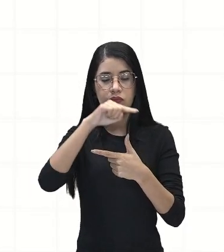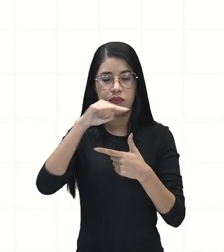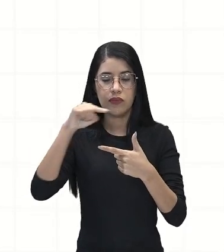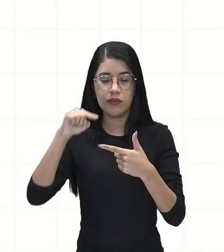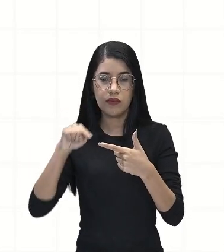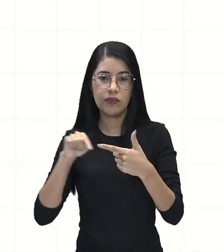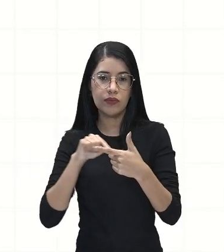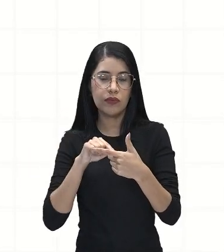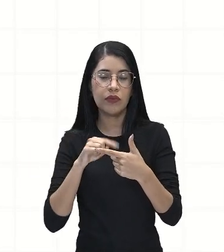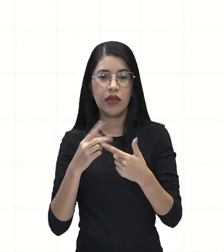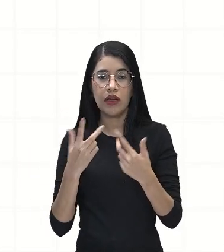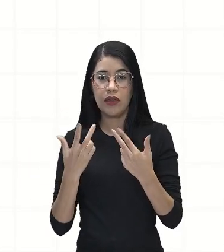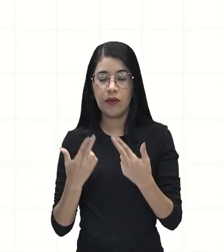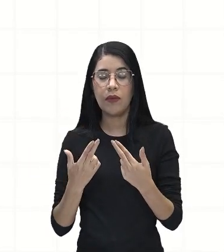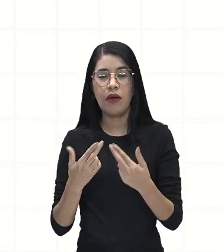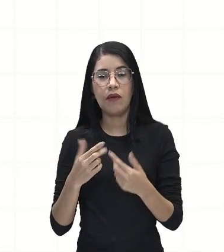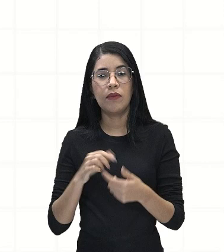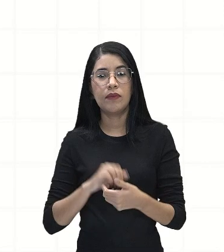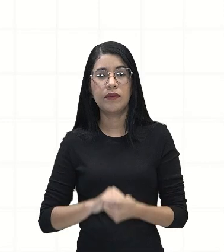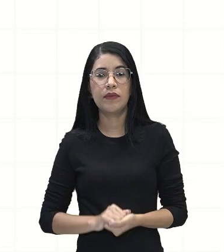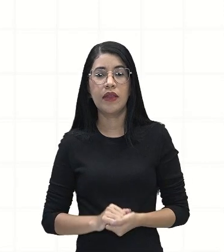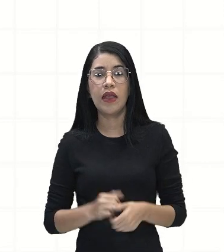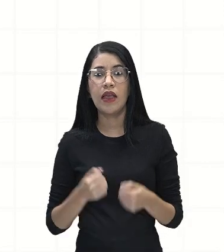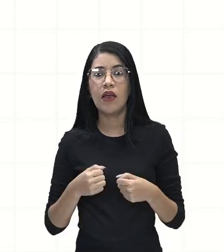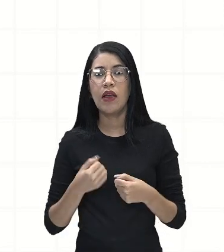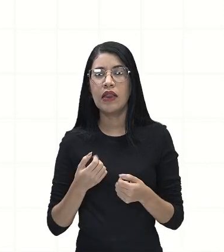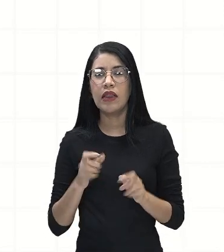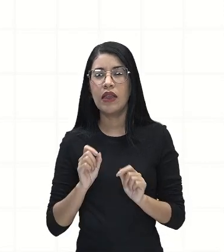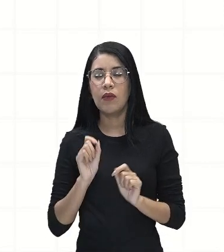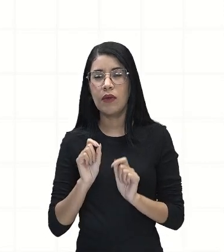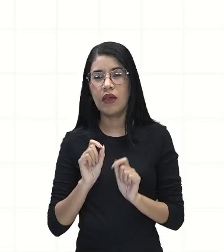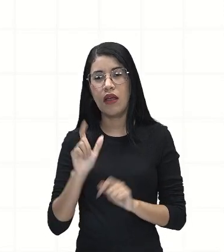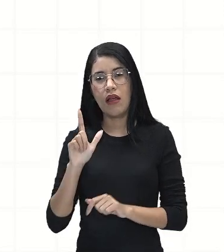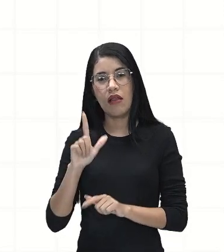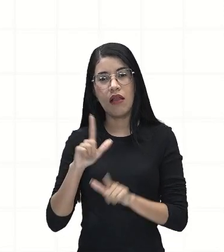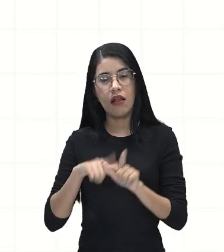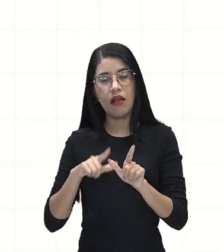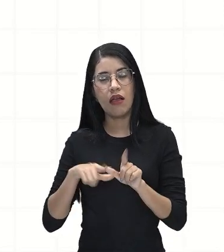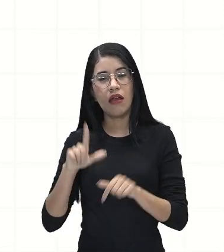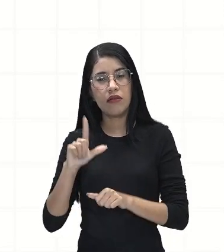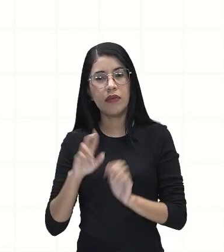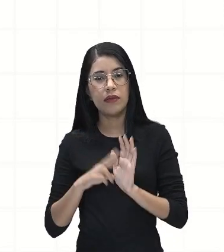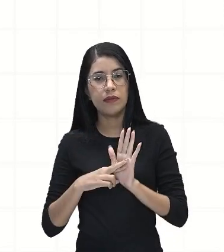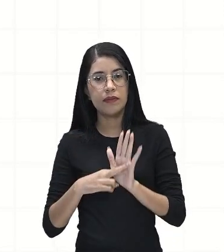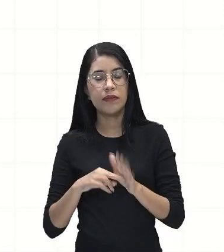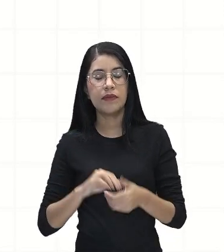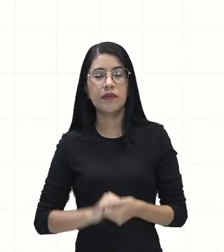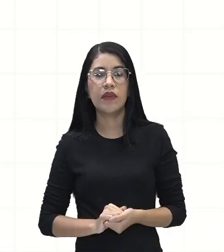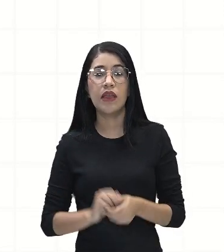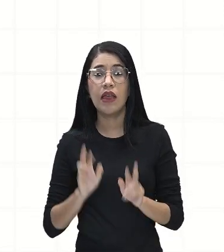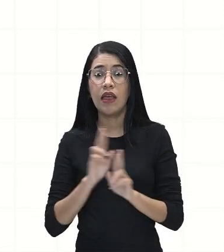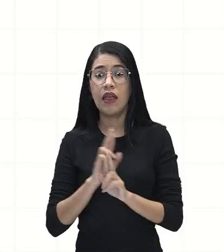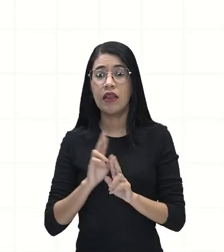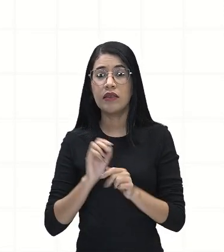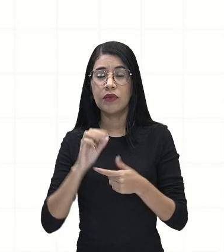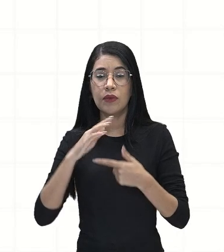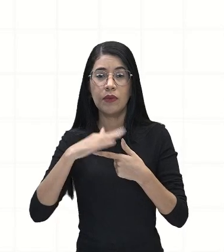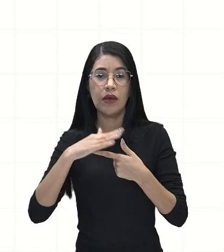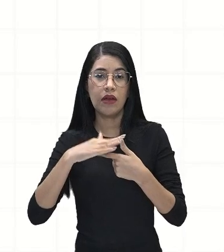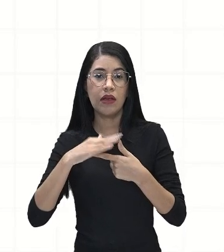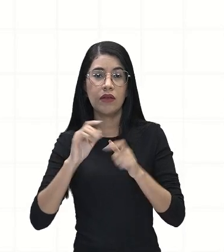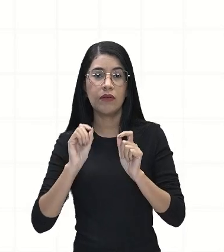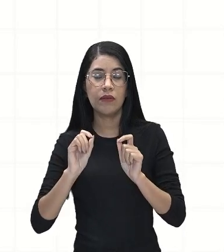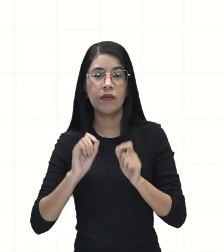todos os 4 lados aqui estão identificados com a letra L, certo? E qual vai ser a relação do Teorema de